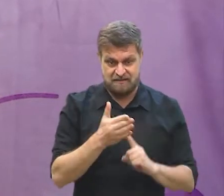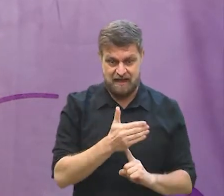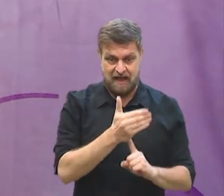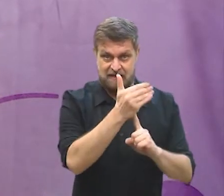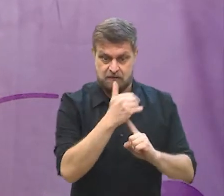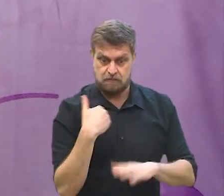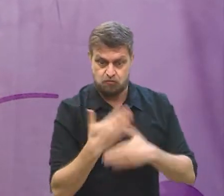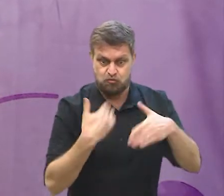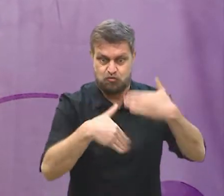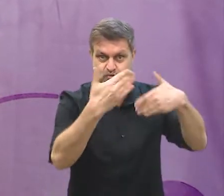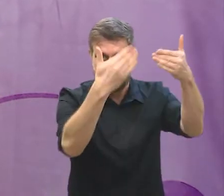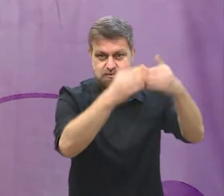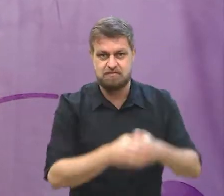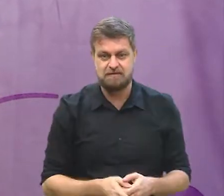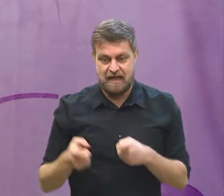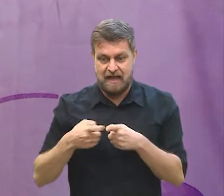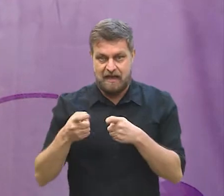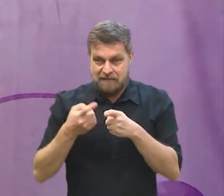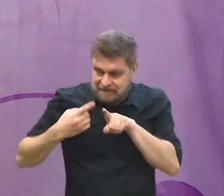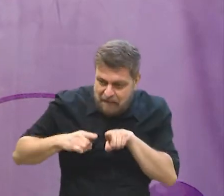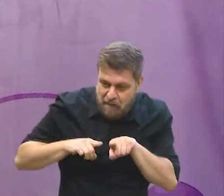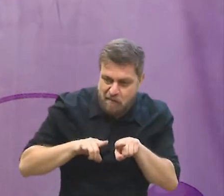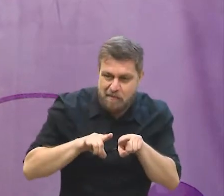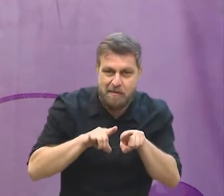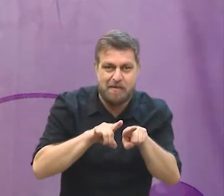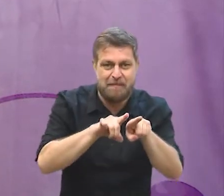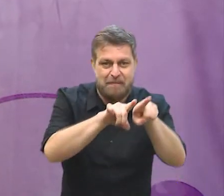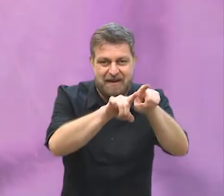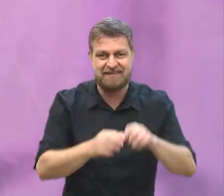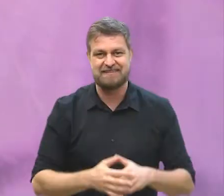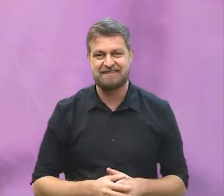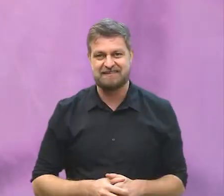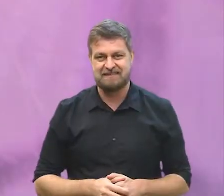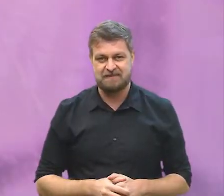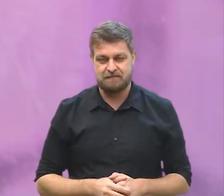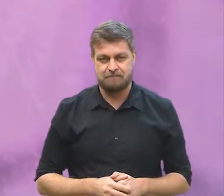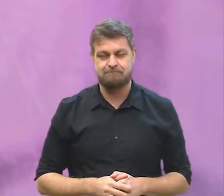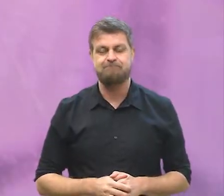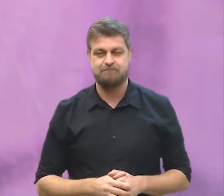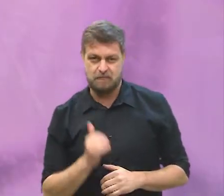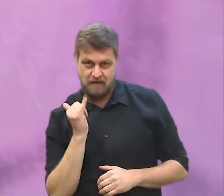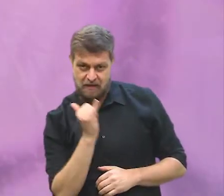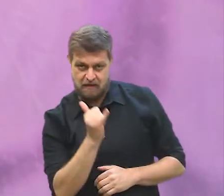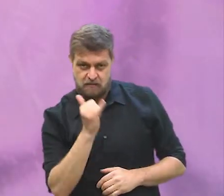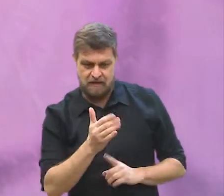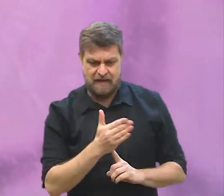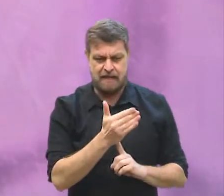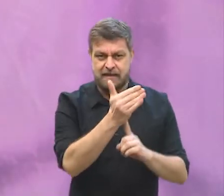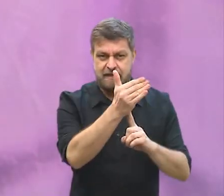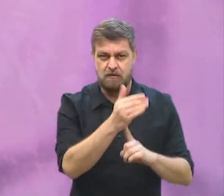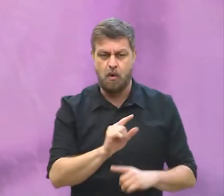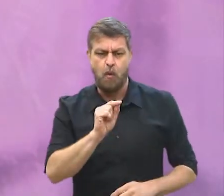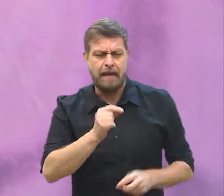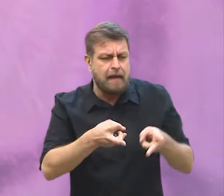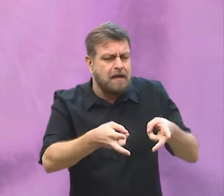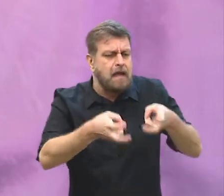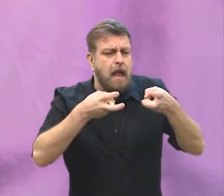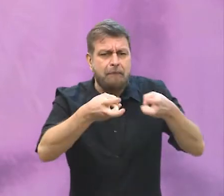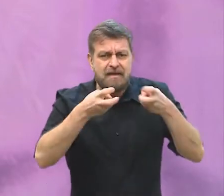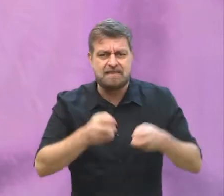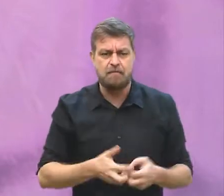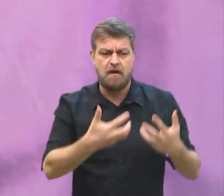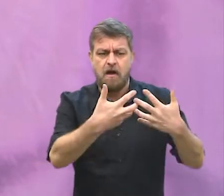anda a passos largos e a medicina acompanha. Quando a gente fala da tecnologia, onde a gente já pode perceber o uso